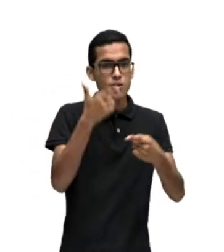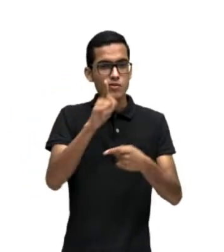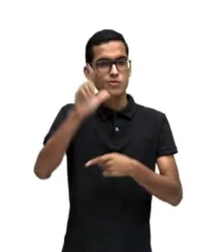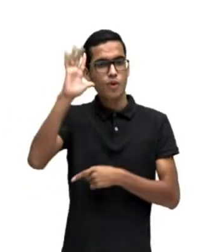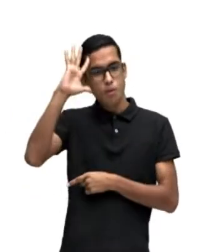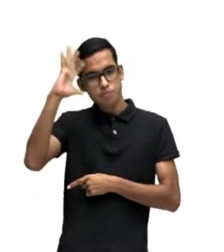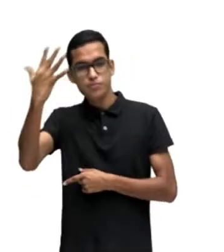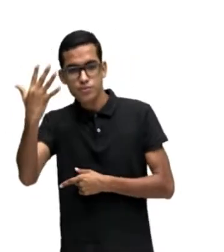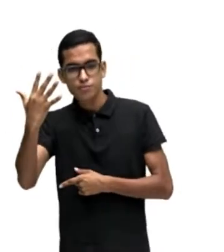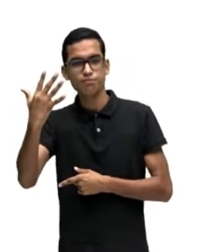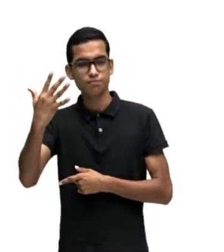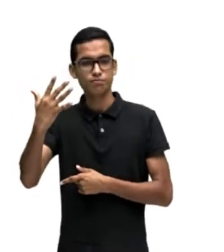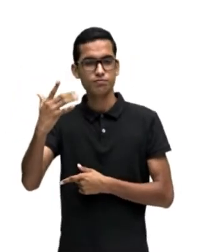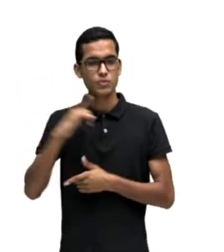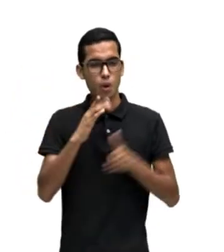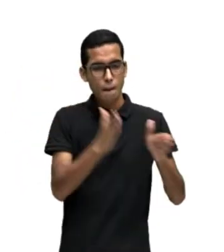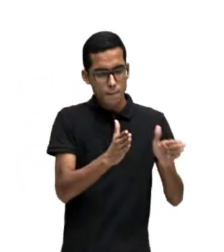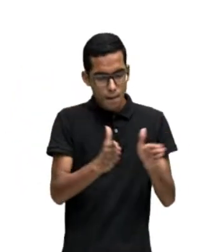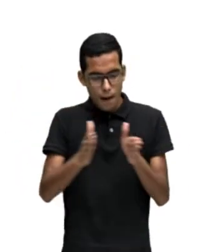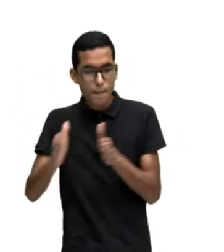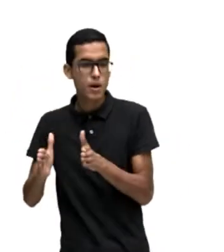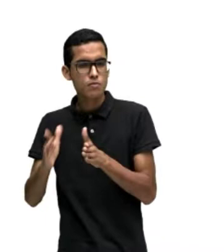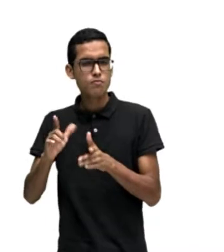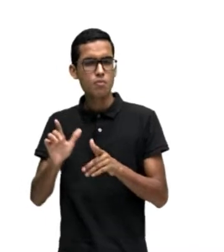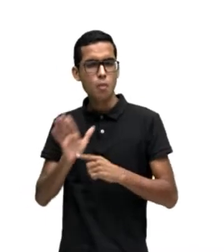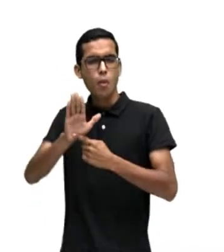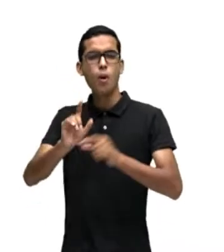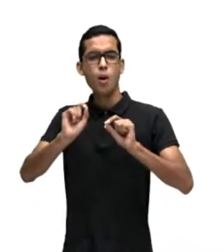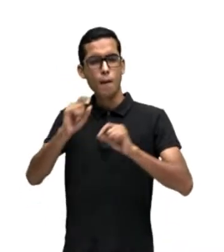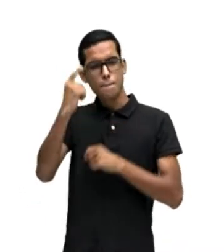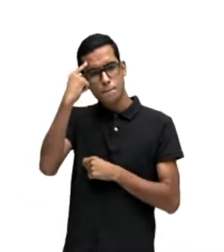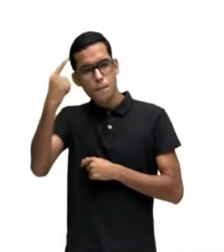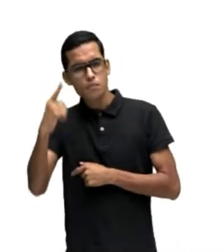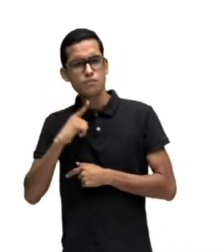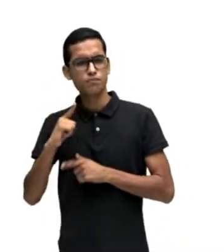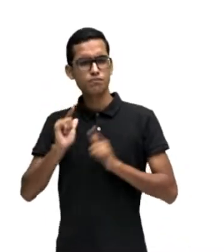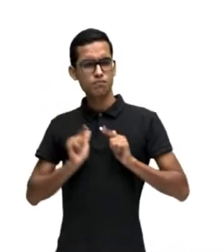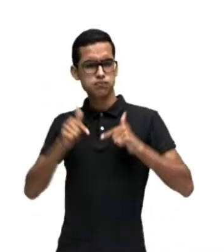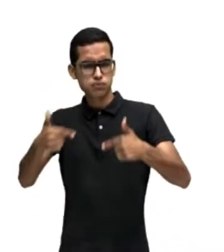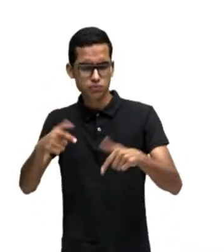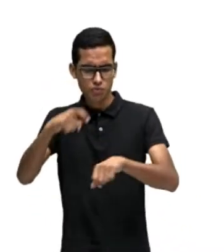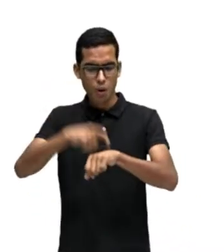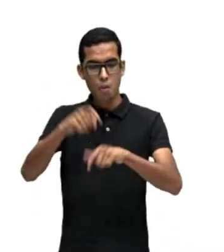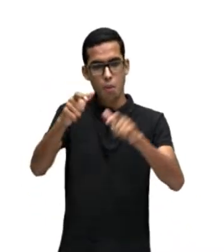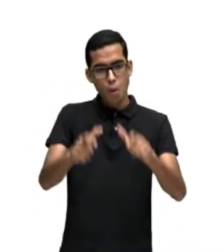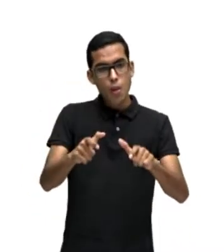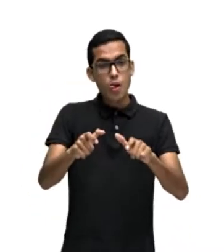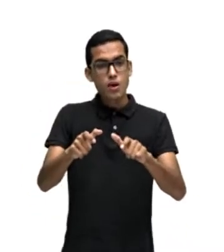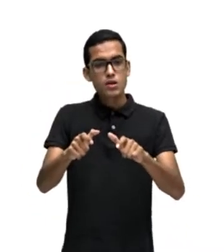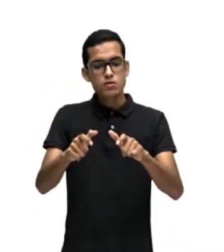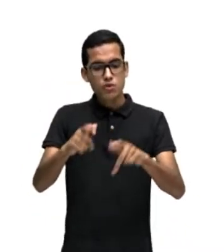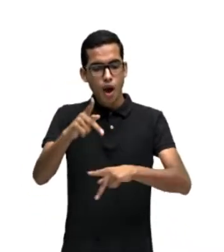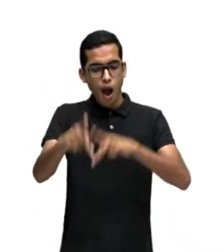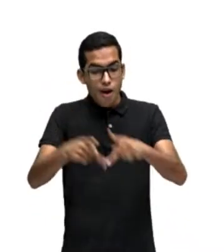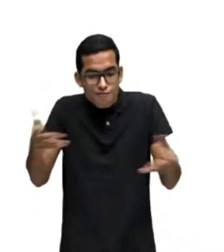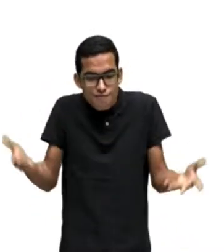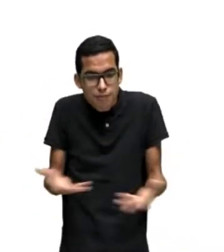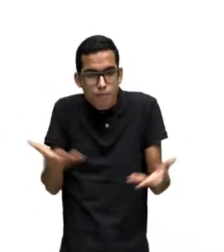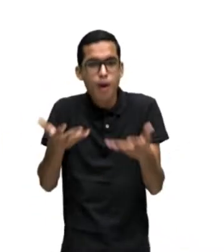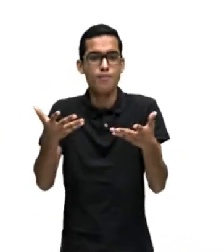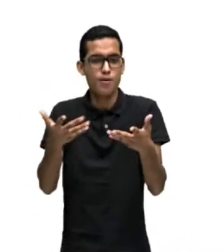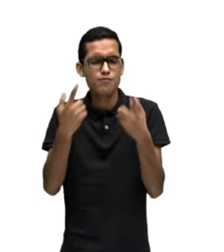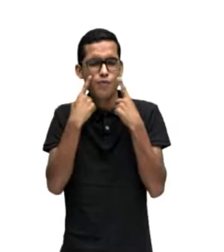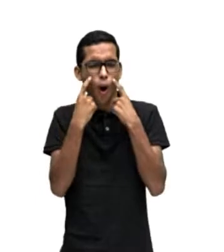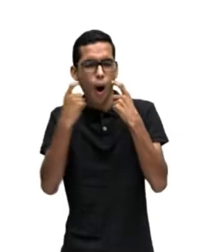a ideia de unidades de ação, tempo e lugar, estimulando o interesse do público. A gente tem até aí uma imagem que tem uma